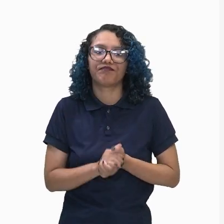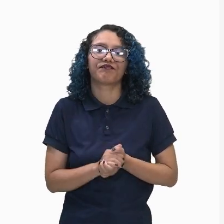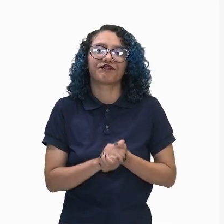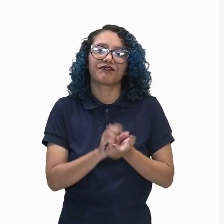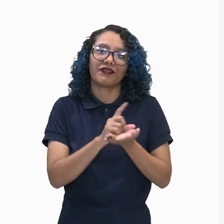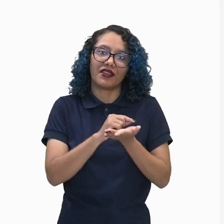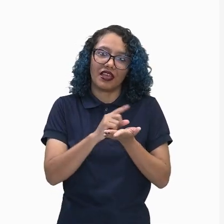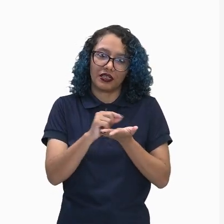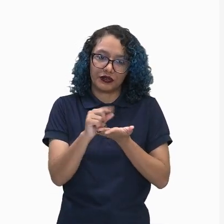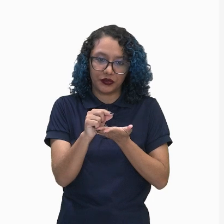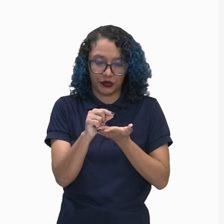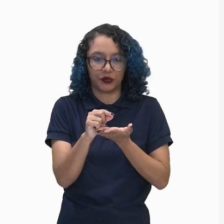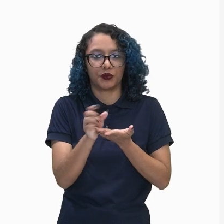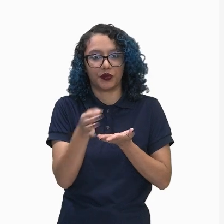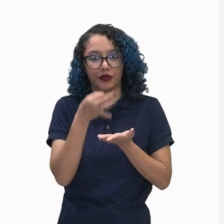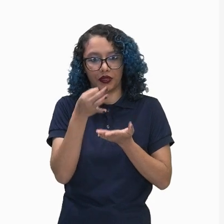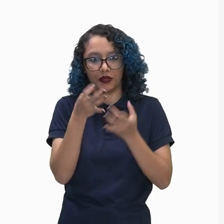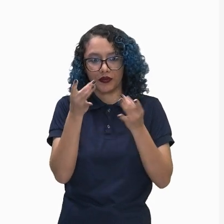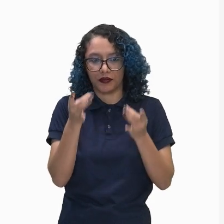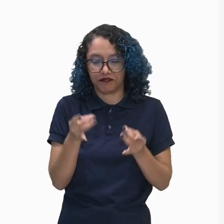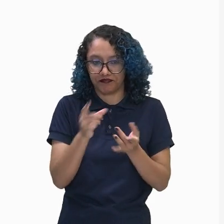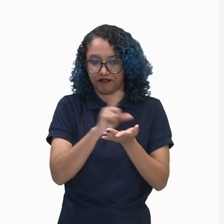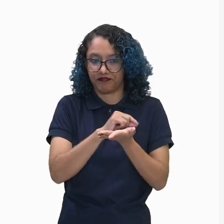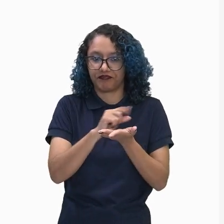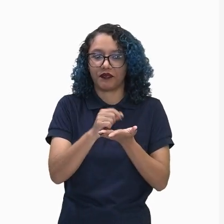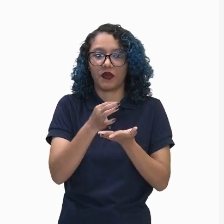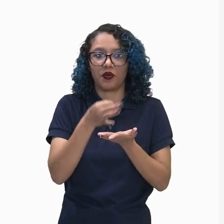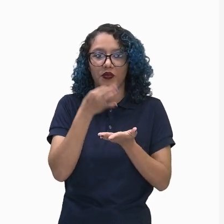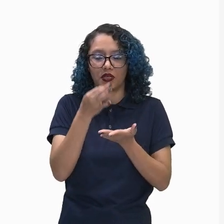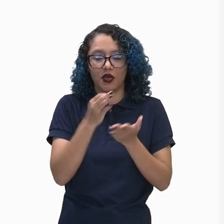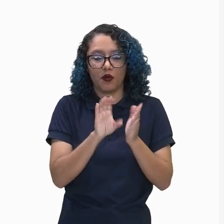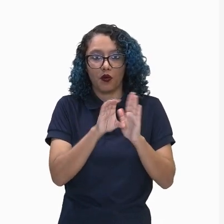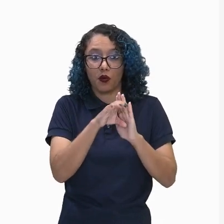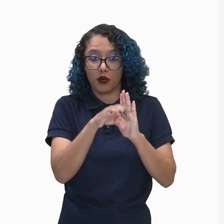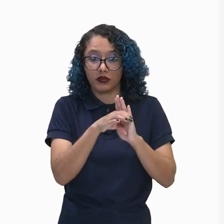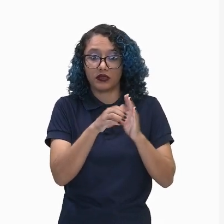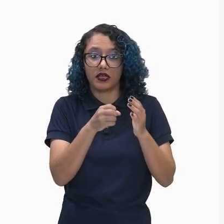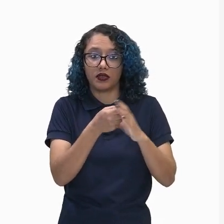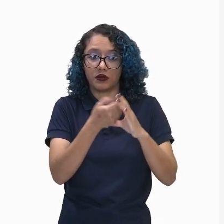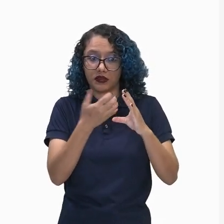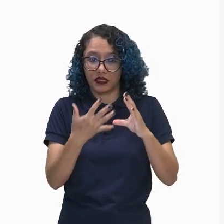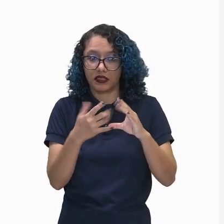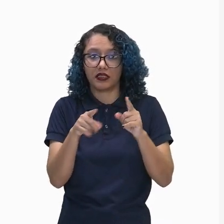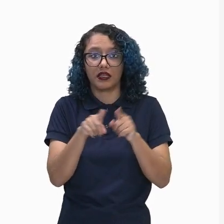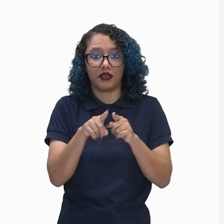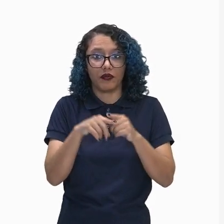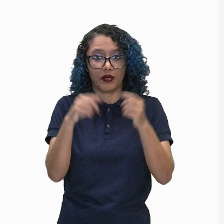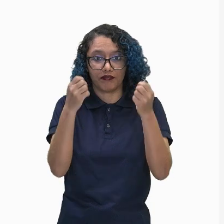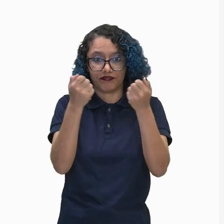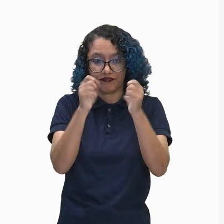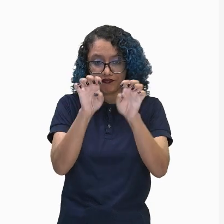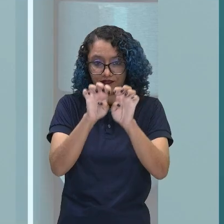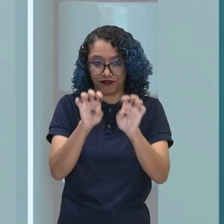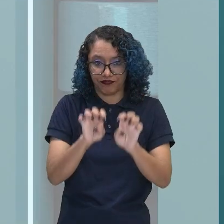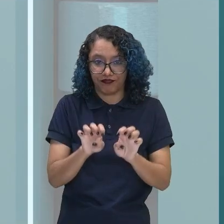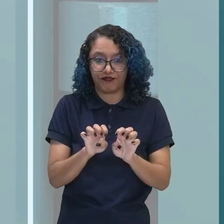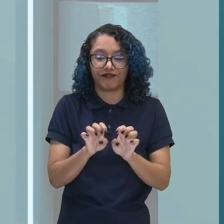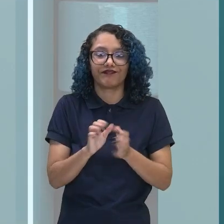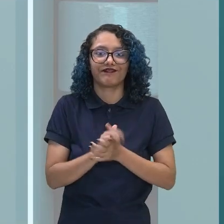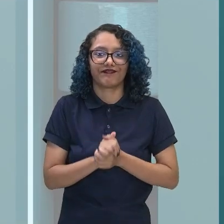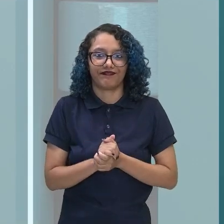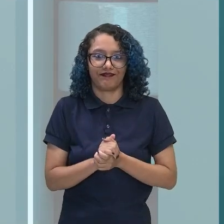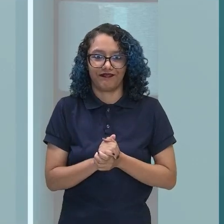de opinião, detalhamento, artigo de opinião, conceito, características e